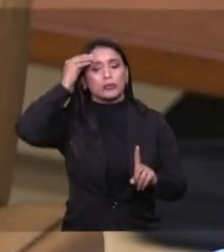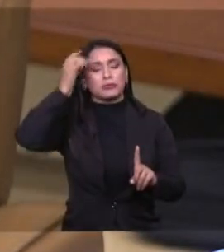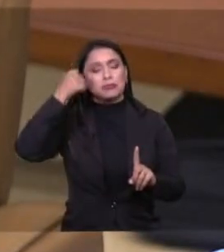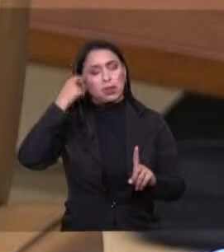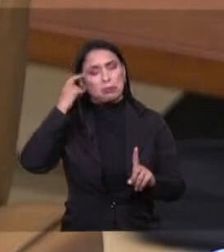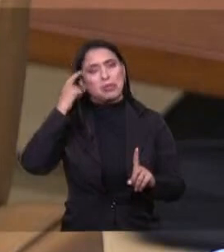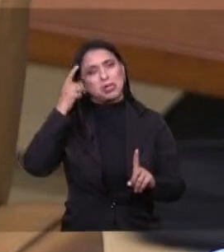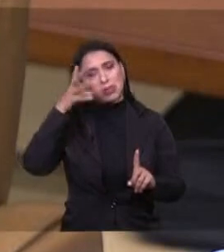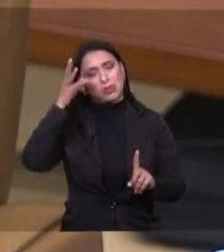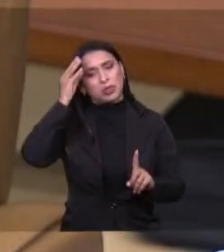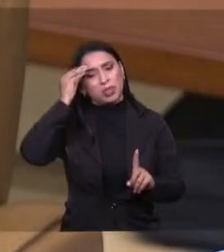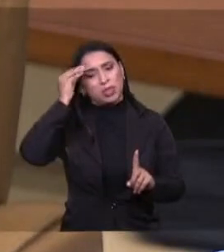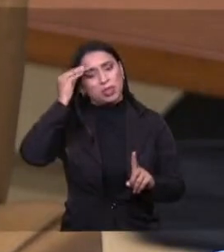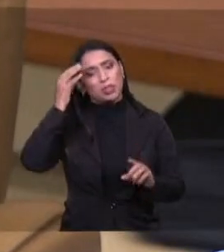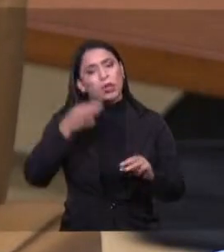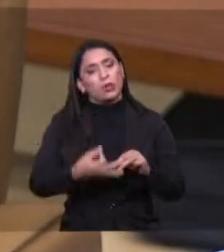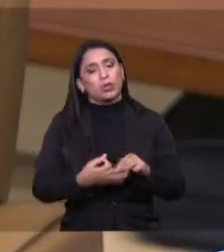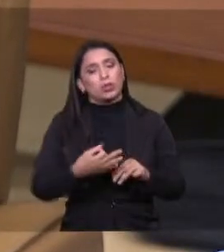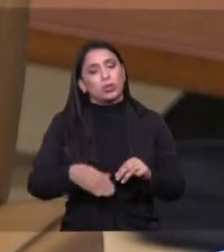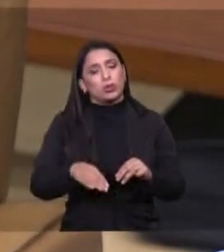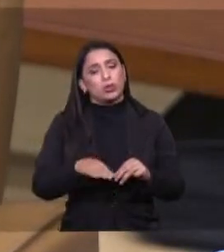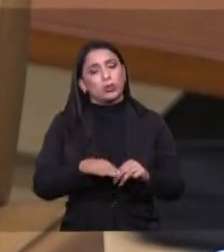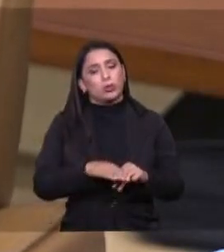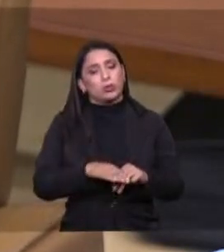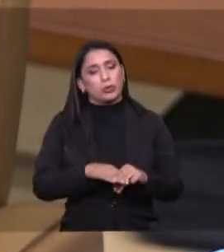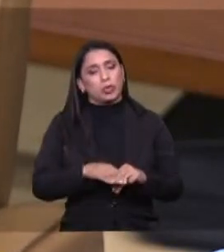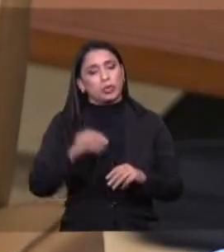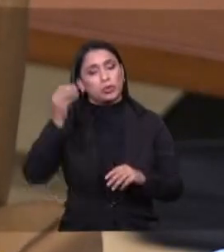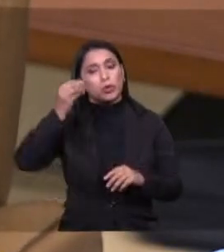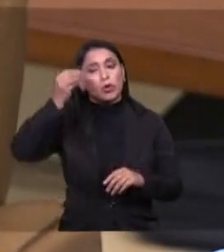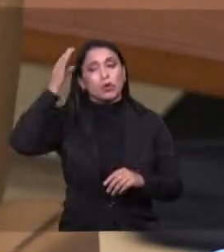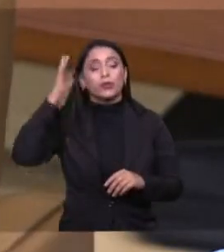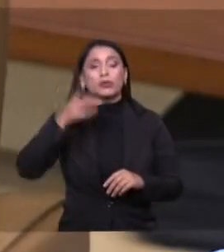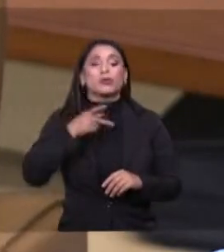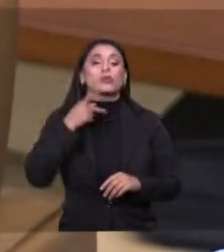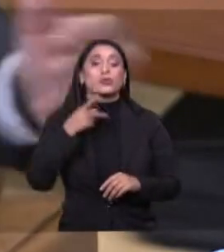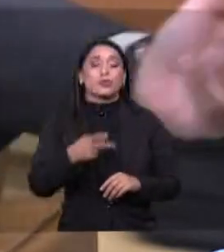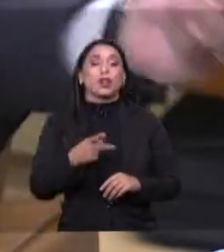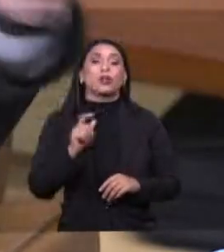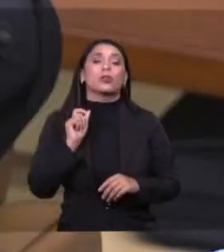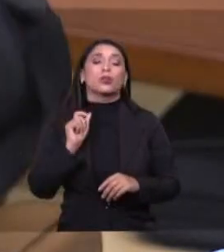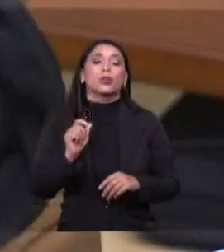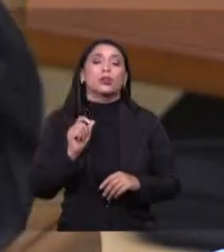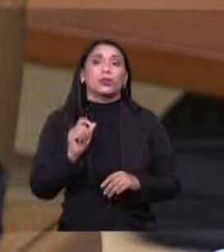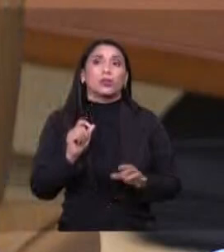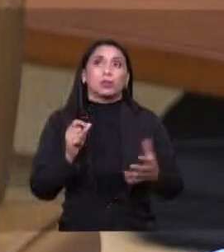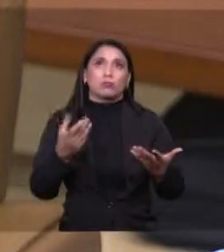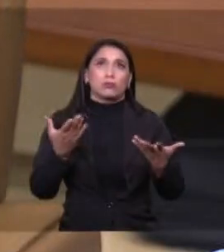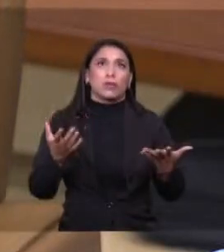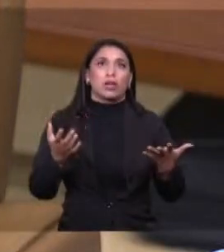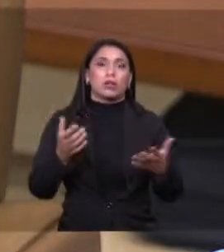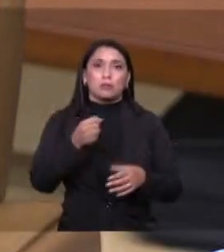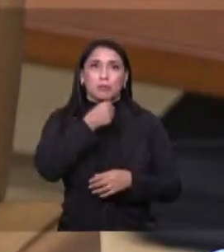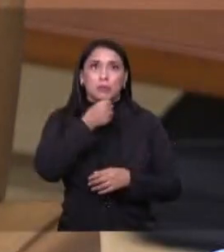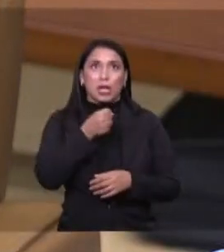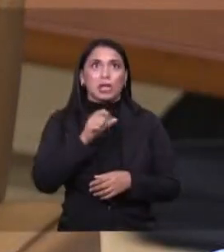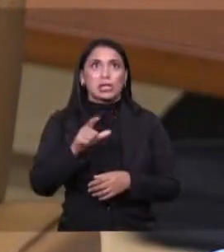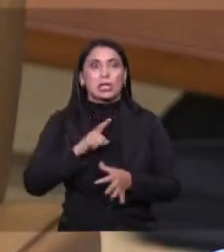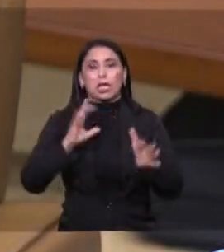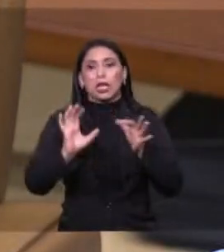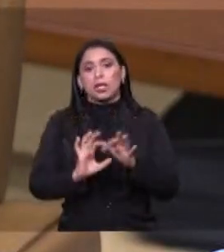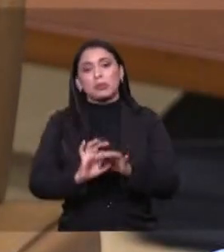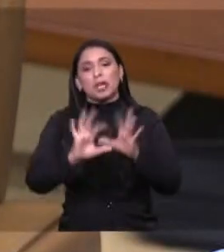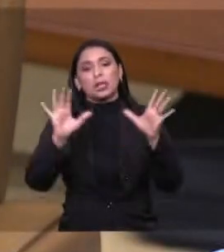inconstitucionalidade de dispositivos do pacote anticrime, entre eles o juiz das garantias. Vota o ministro Alexandre de Moraes. A liberdade